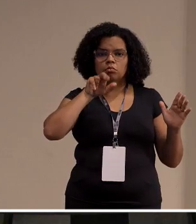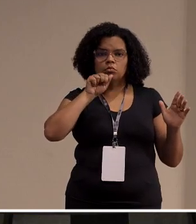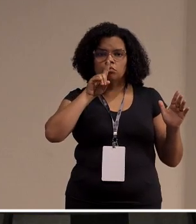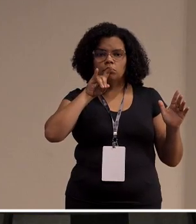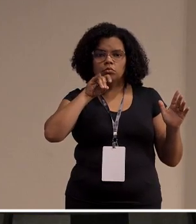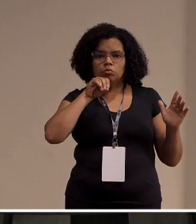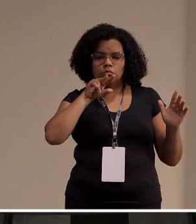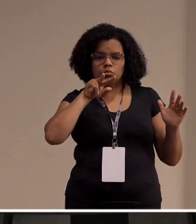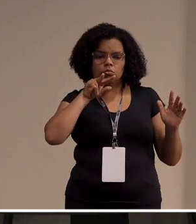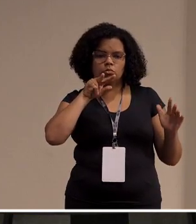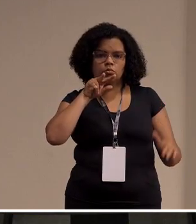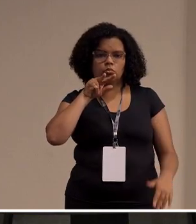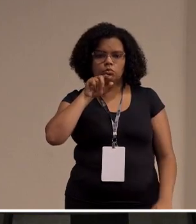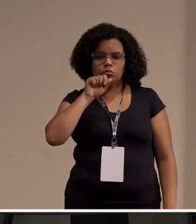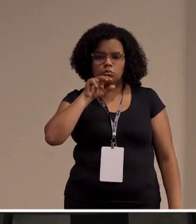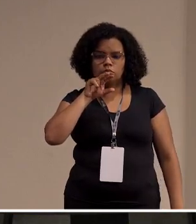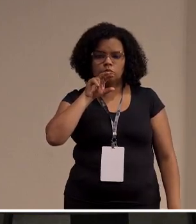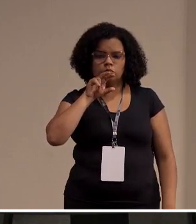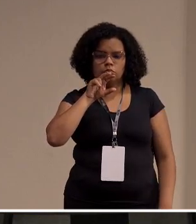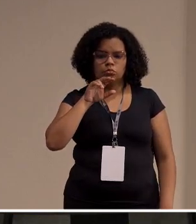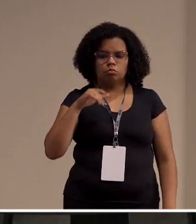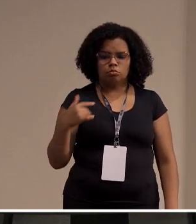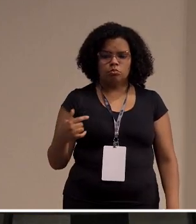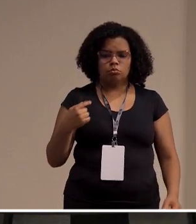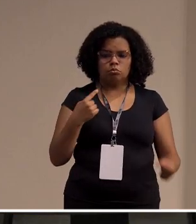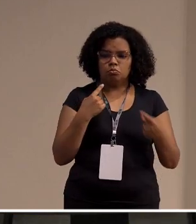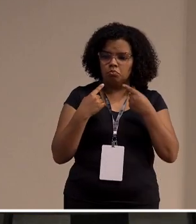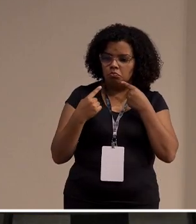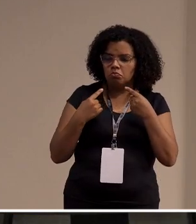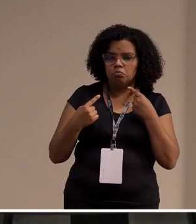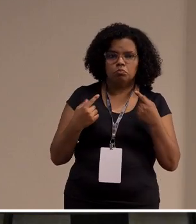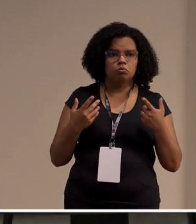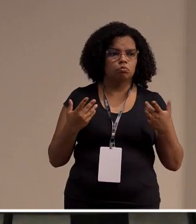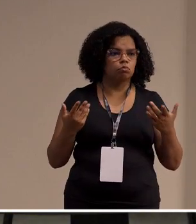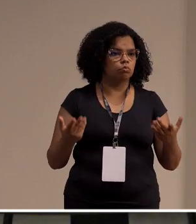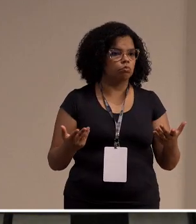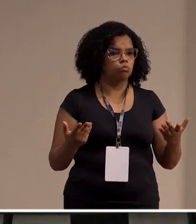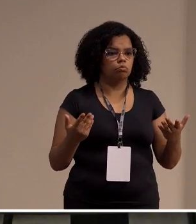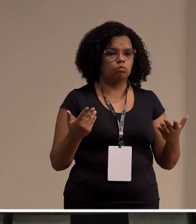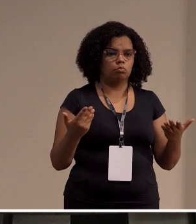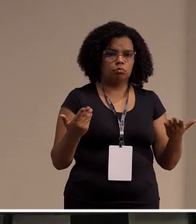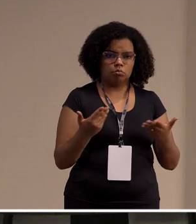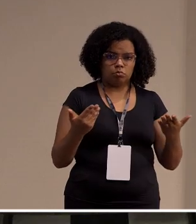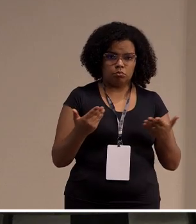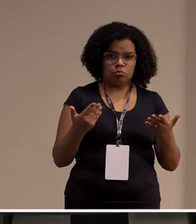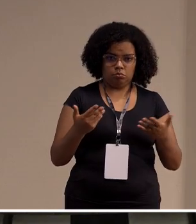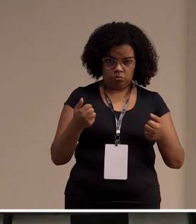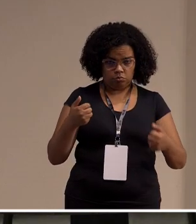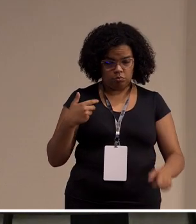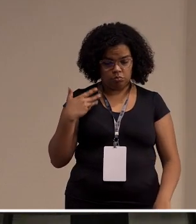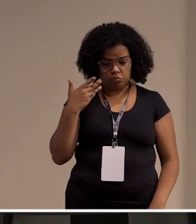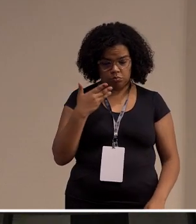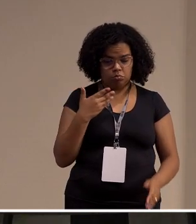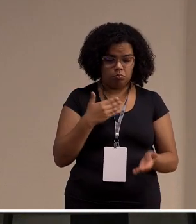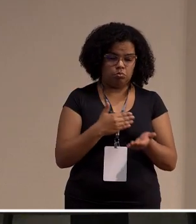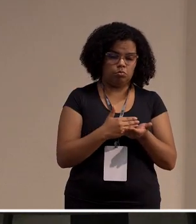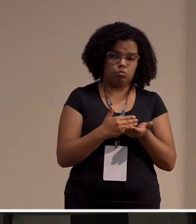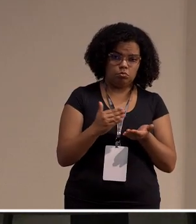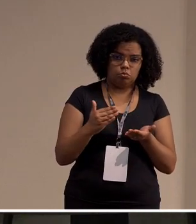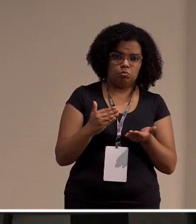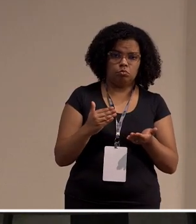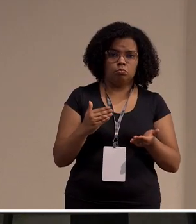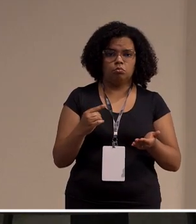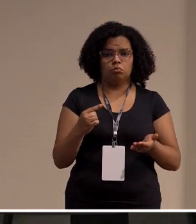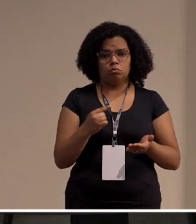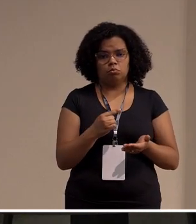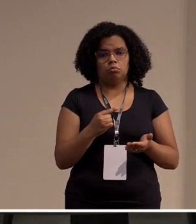é sempre o discurso diário. Mas, assim, indo para a mesa agora, o Michel Nieba é